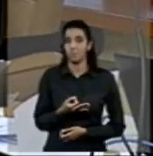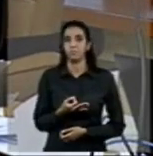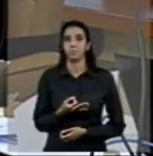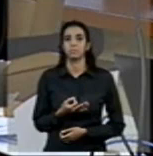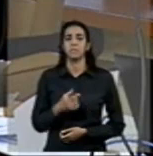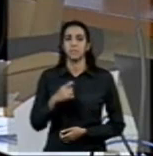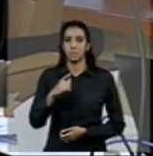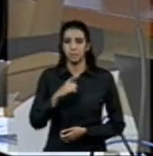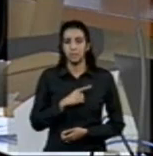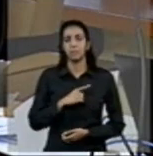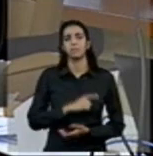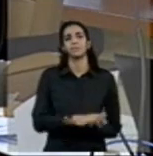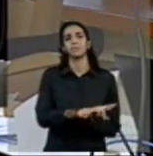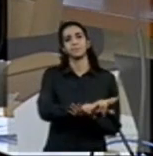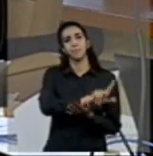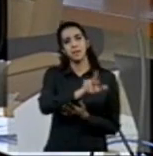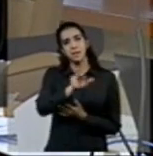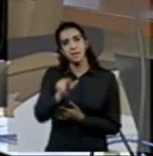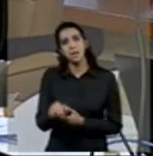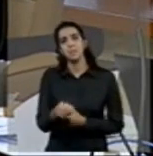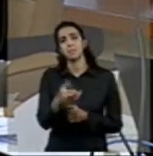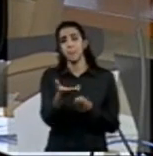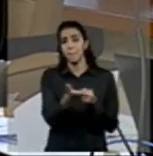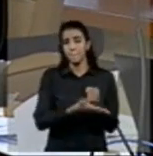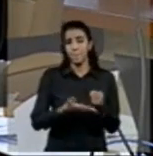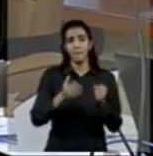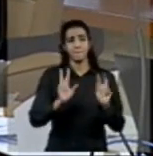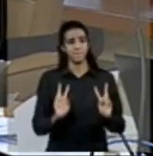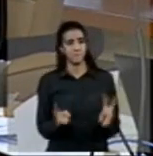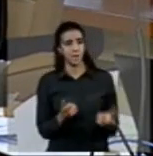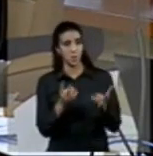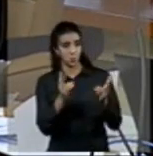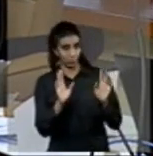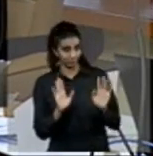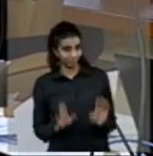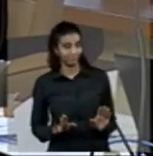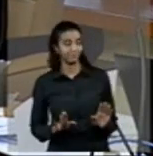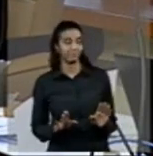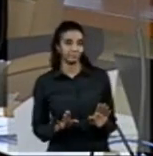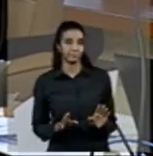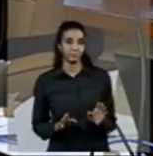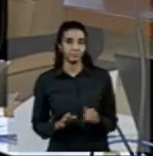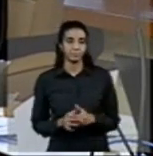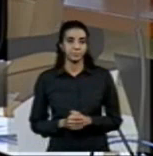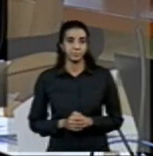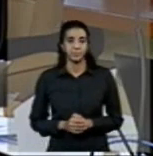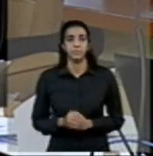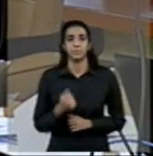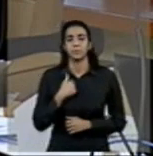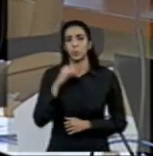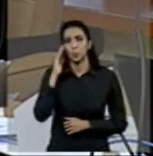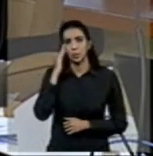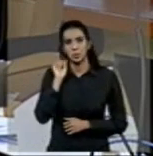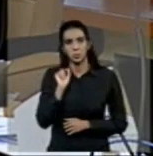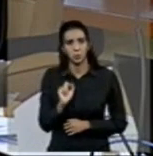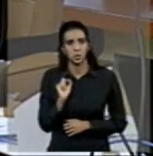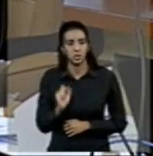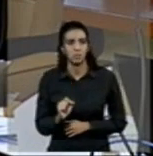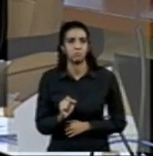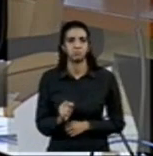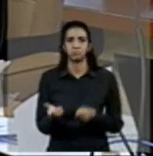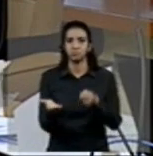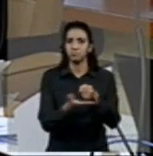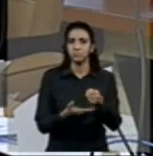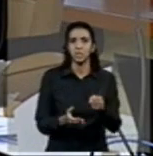de preceitos e princípios em questão, e entendo que nenhum princípio